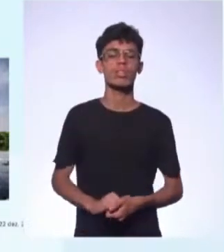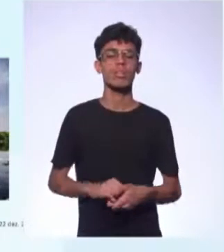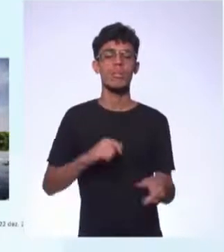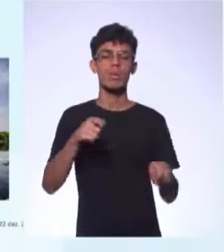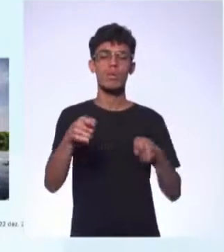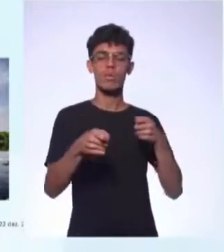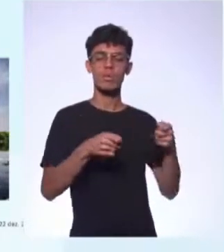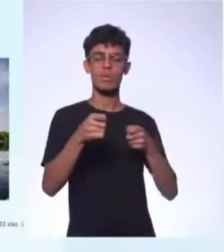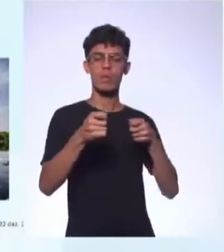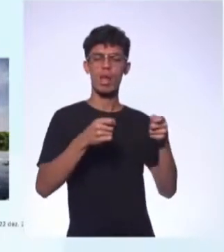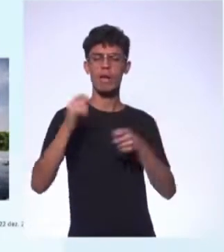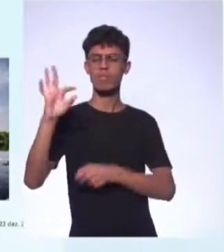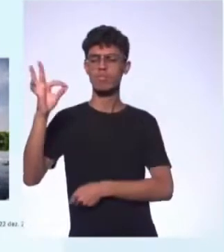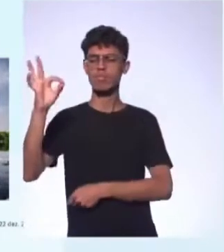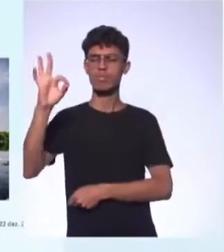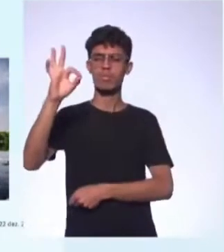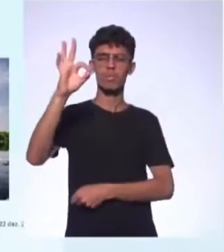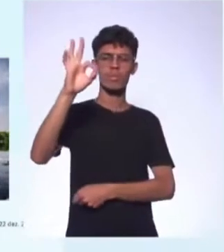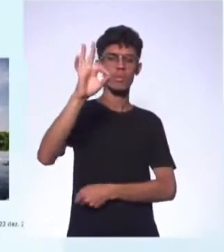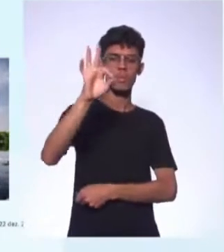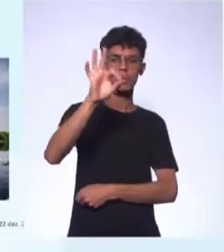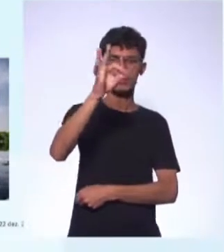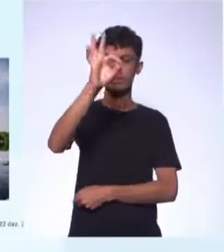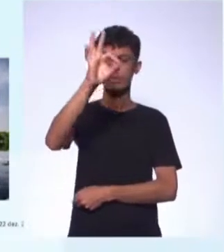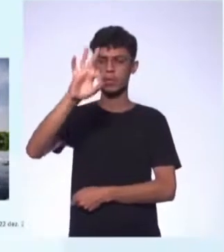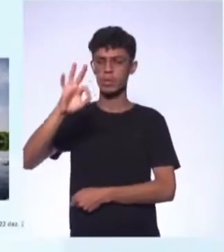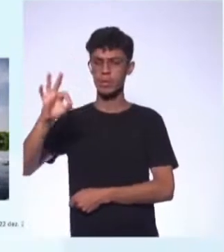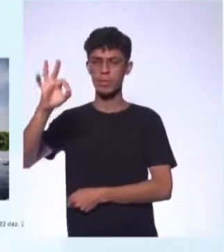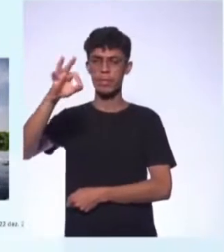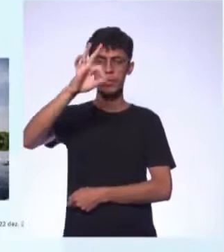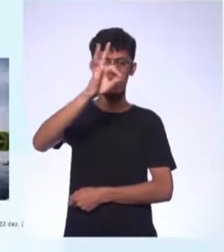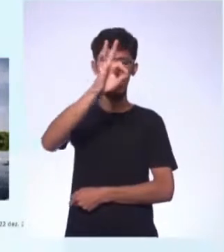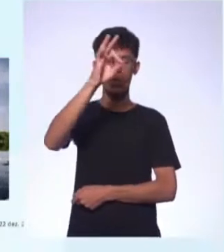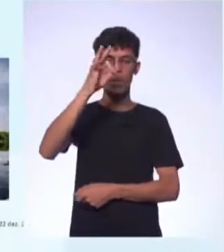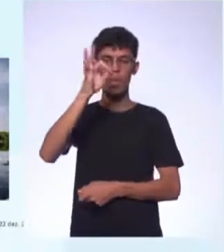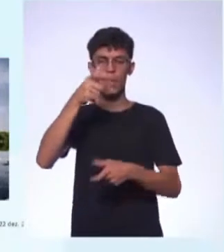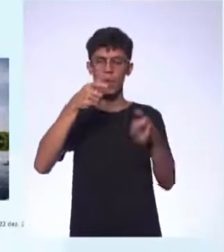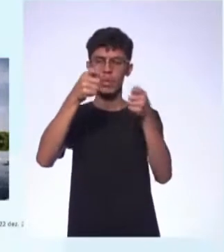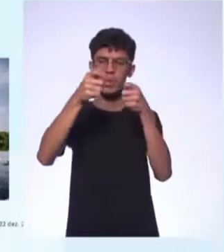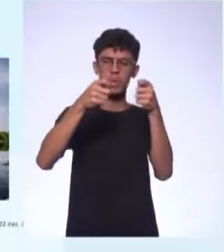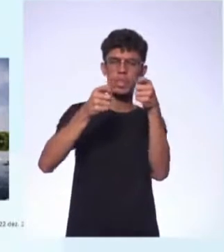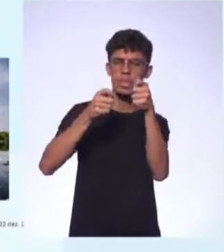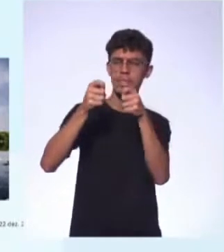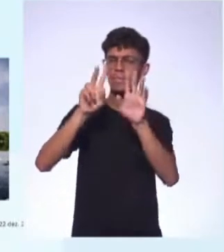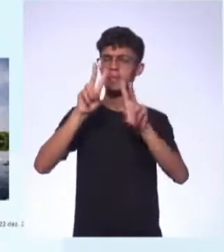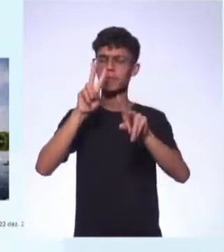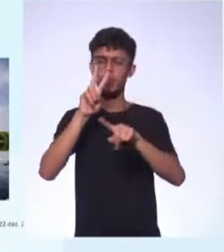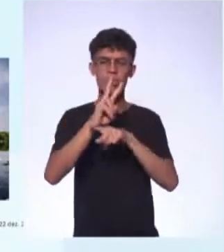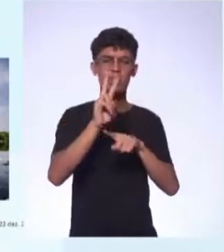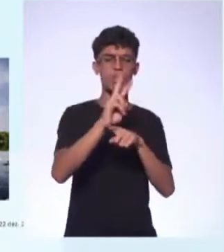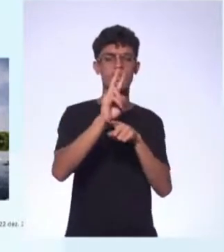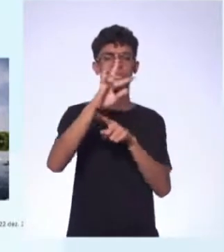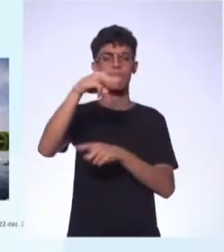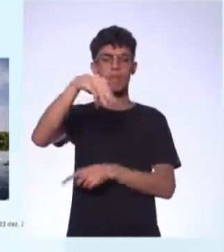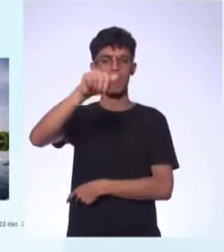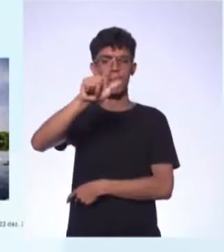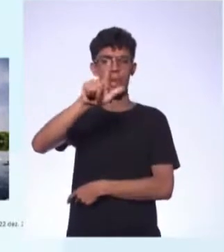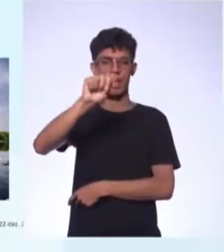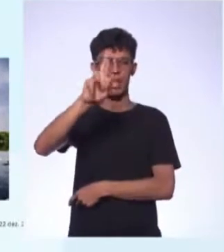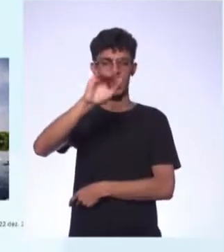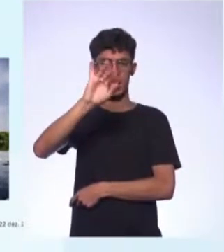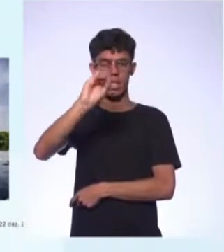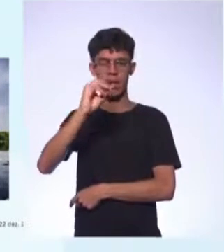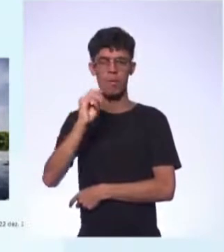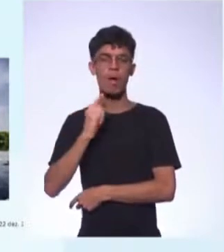controlar os mosquitos vetores da dengue e da malária, o que acontece? Essa poluição, ela acaba